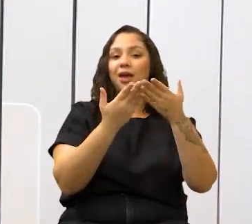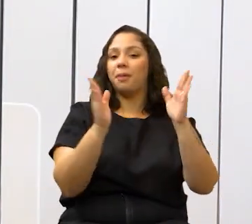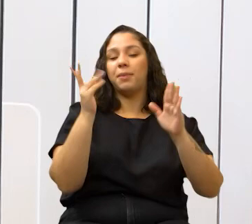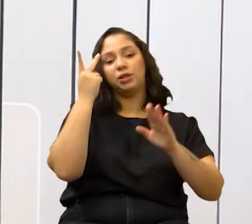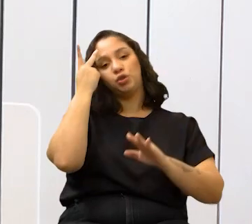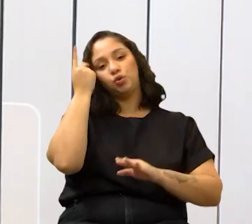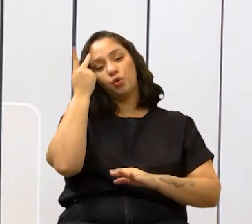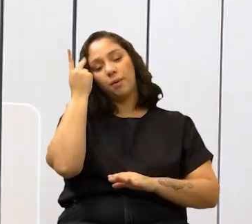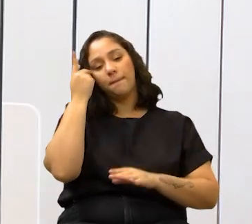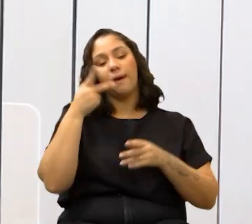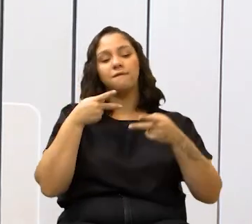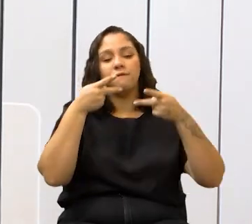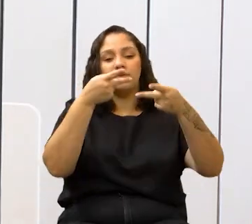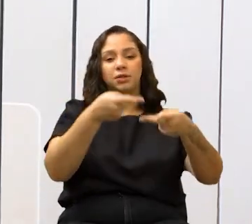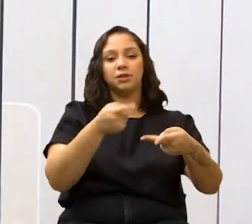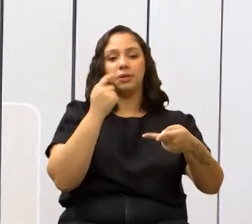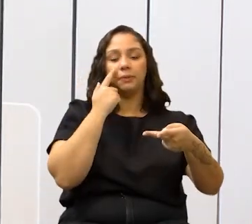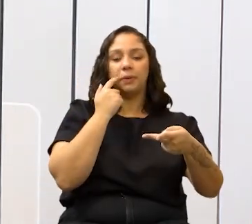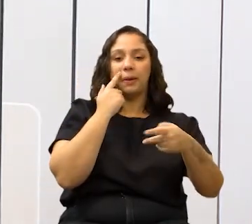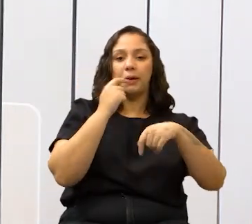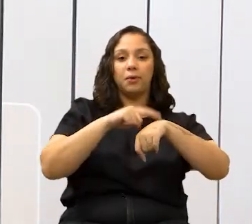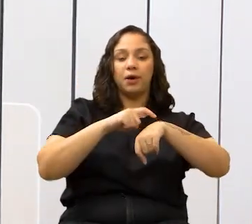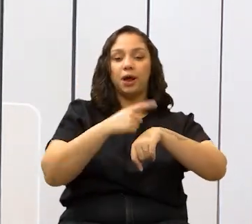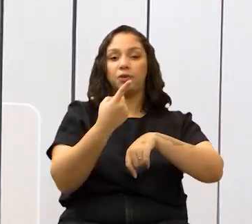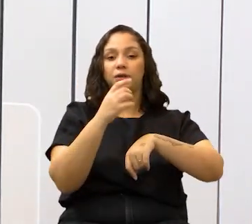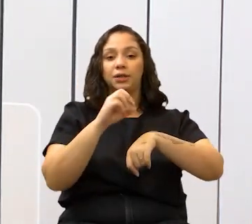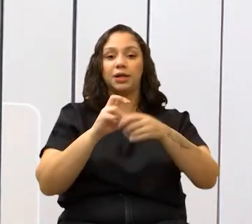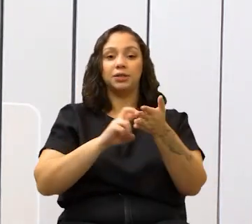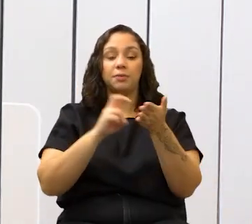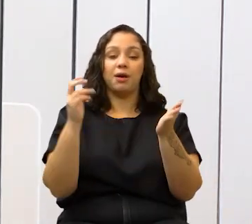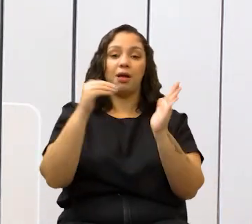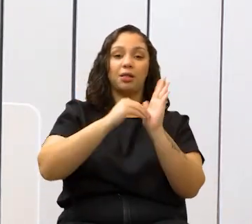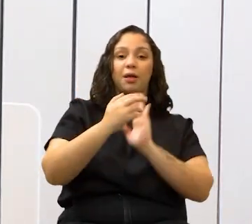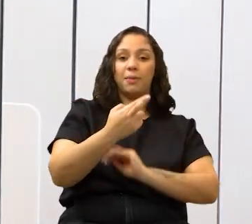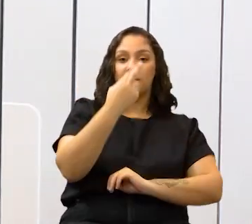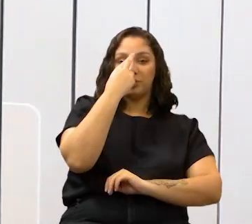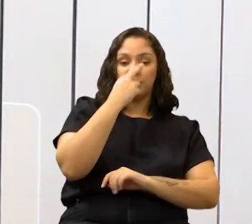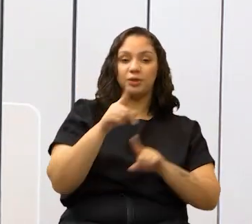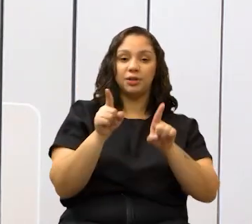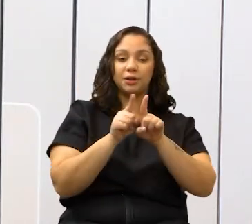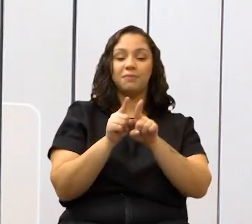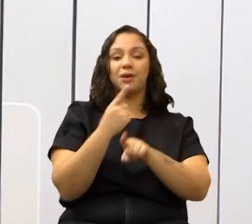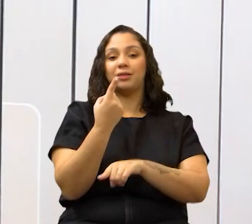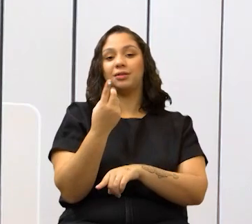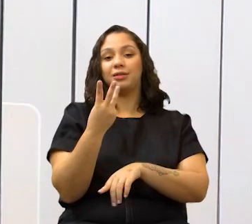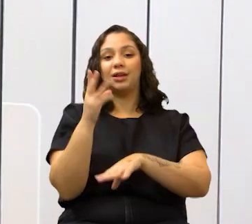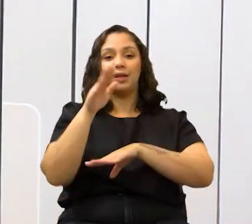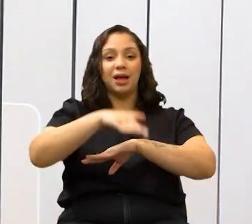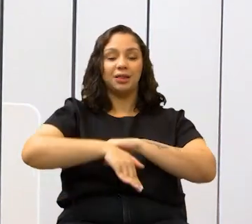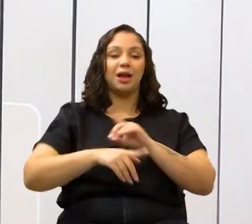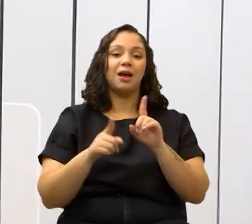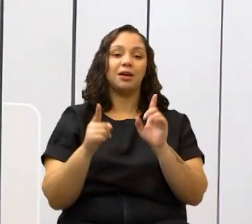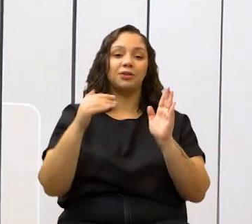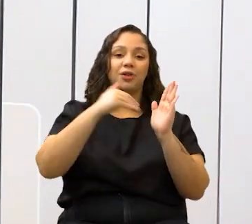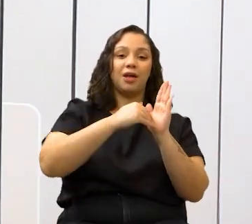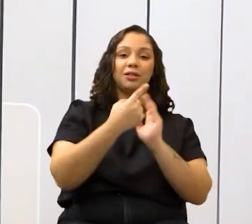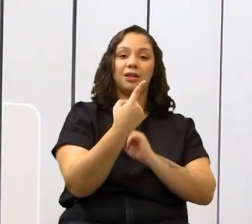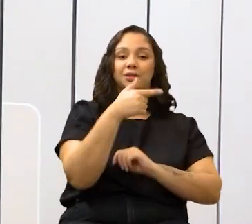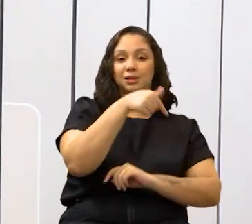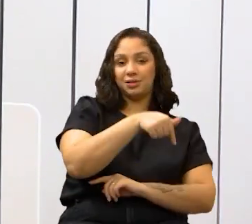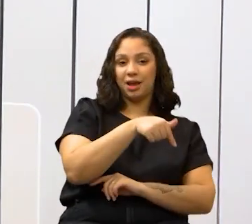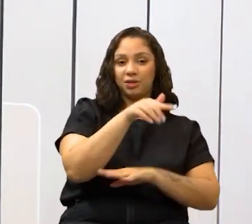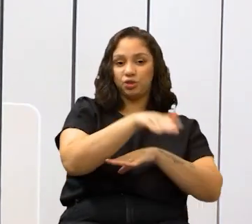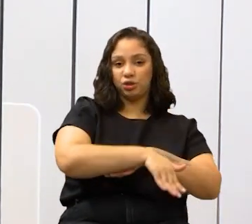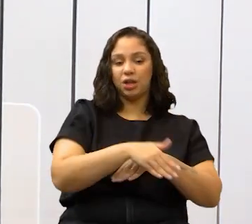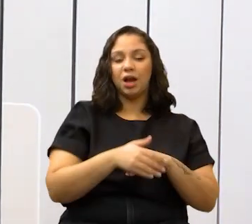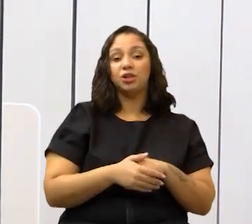abre normalmente para visitação das 10 horas da manhã ao meio-dia e da 1 hora da tarde às 5 horas da